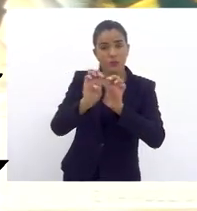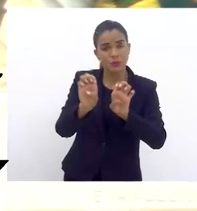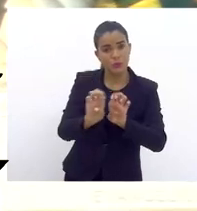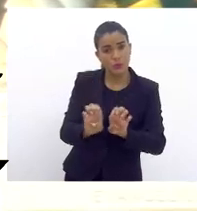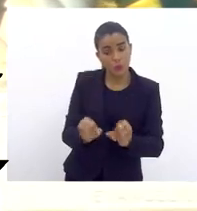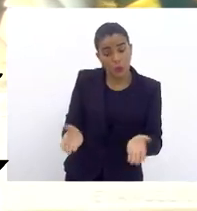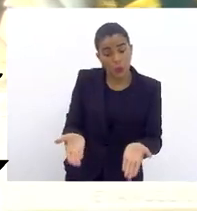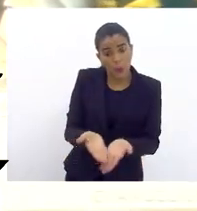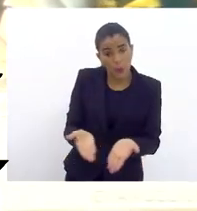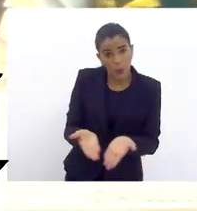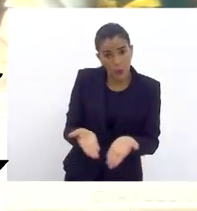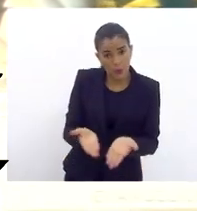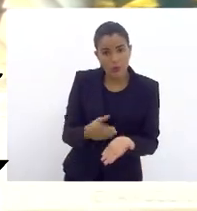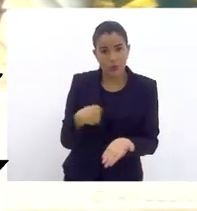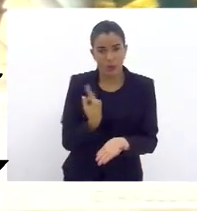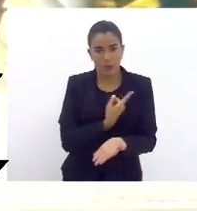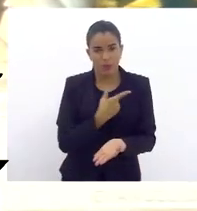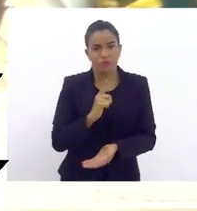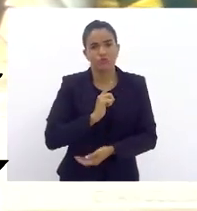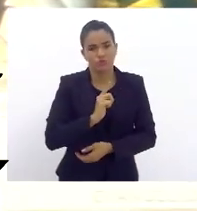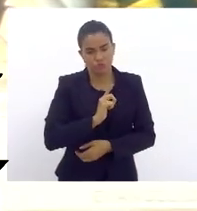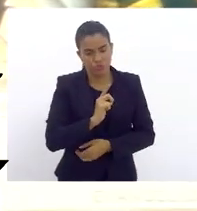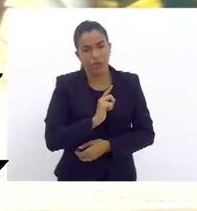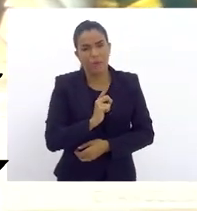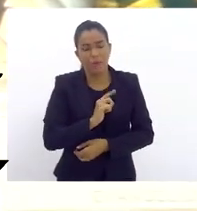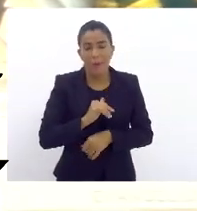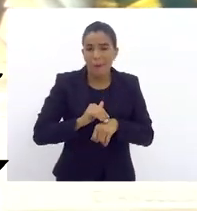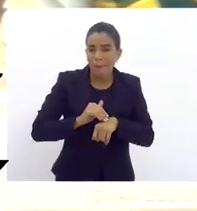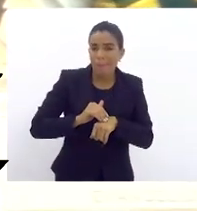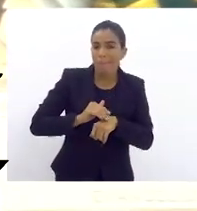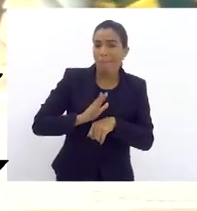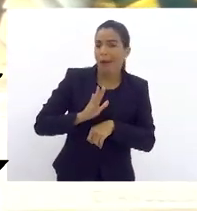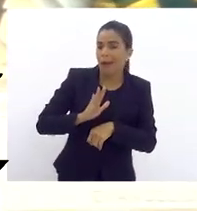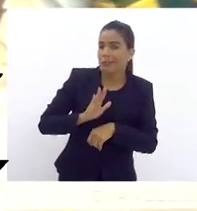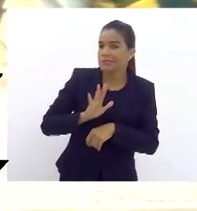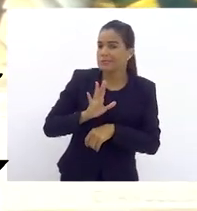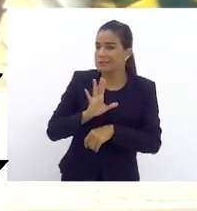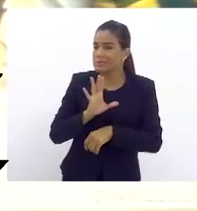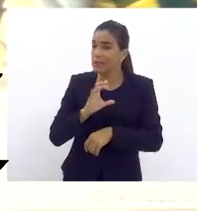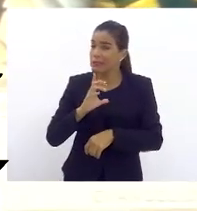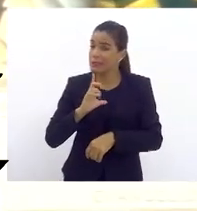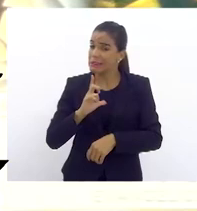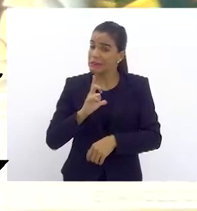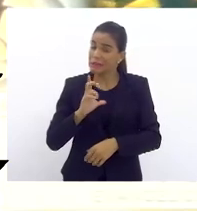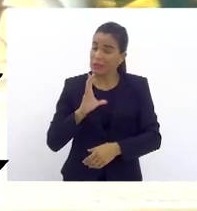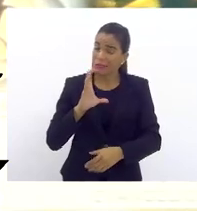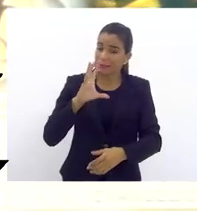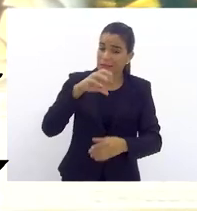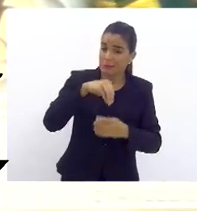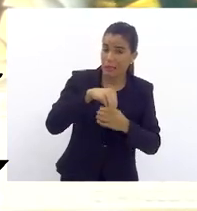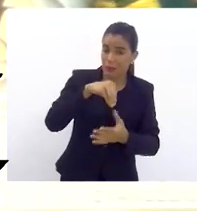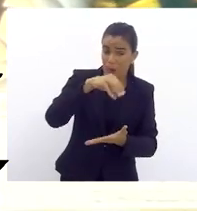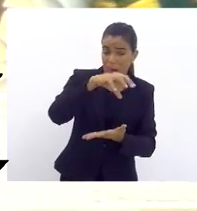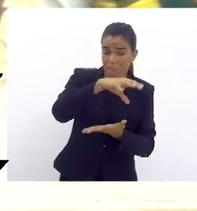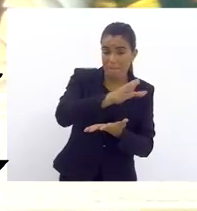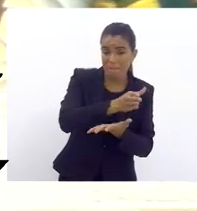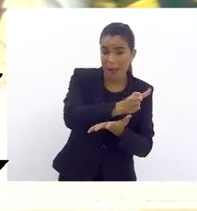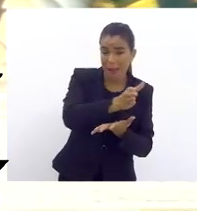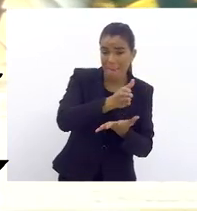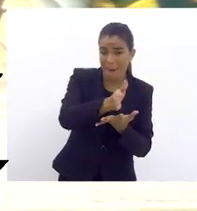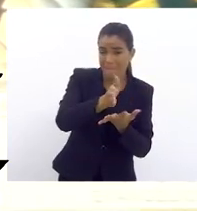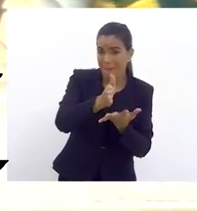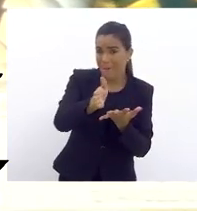hoje que nós temos mais de dentro dessa cadeia de Custódia porque existem diversos outros